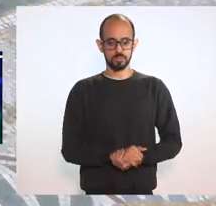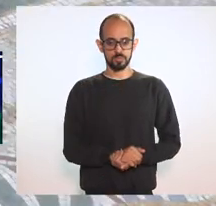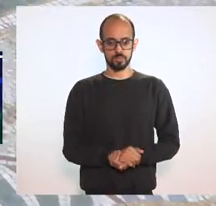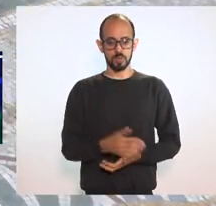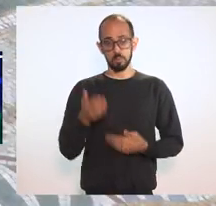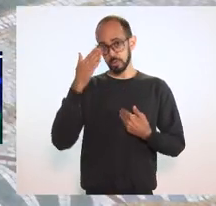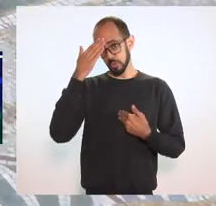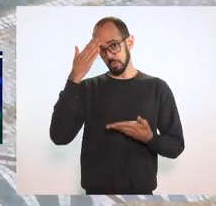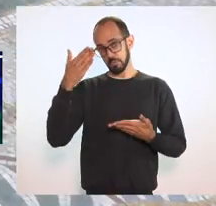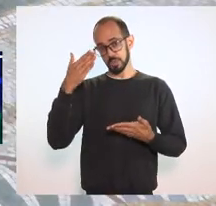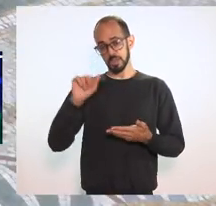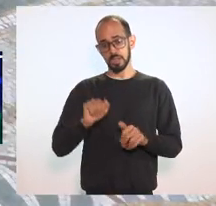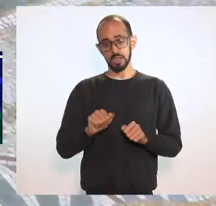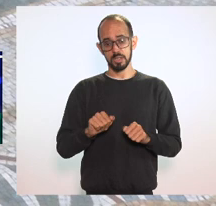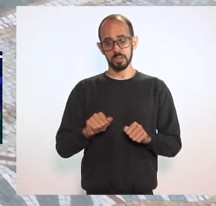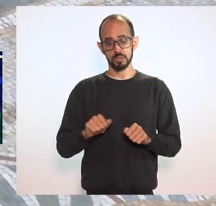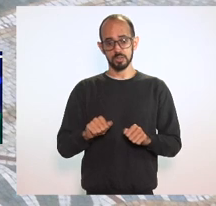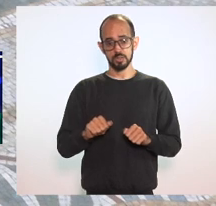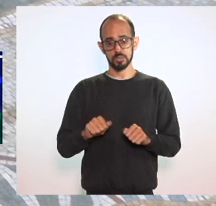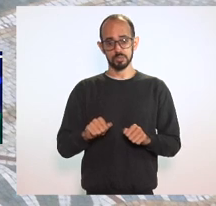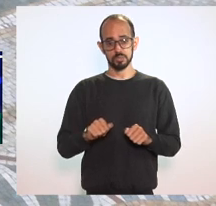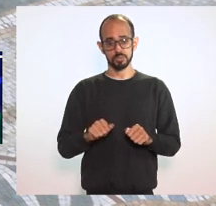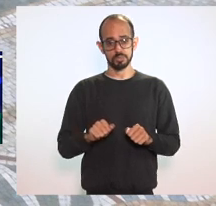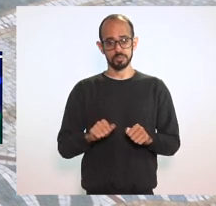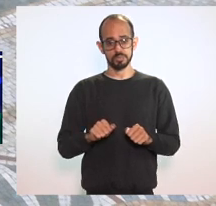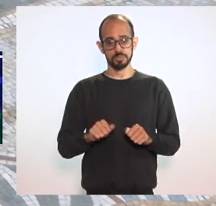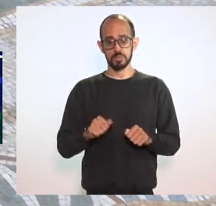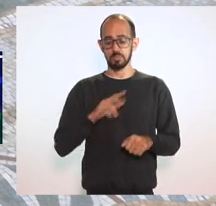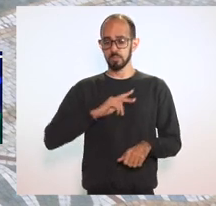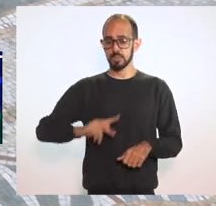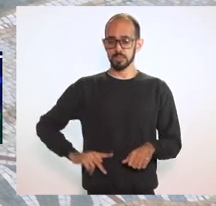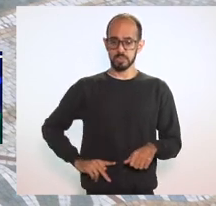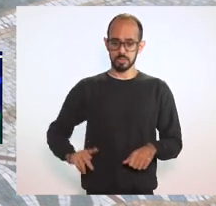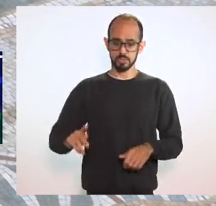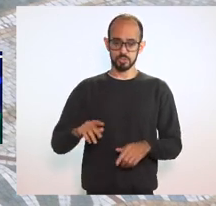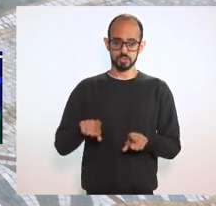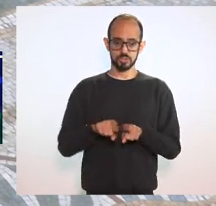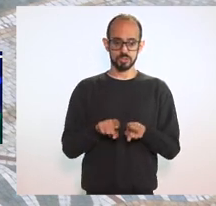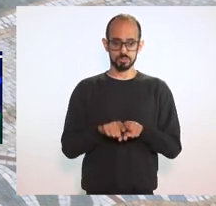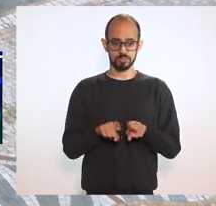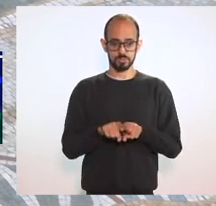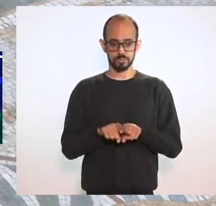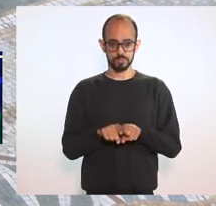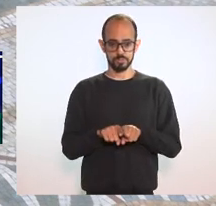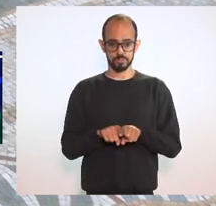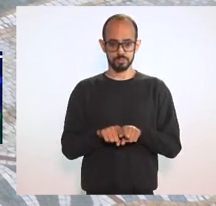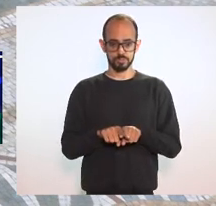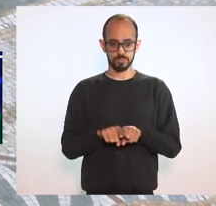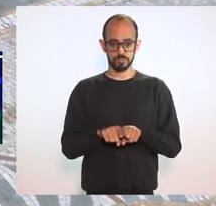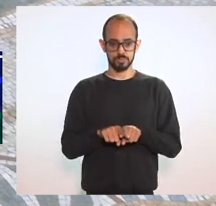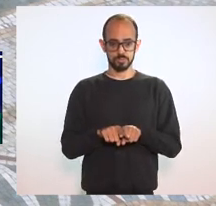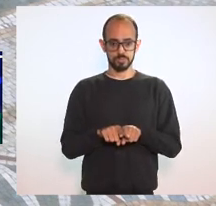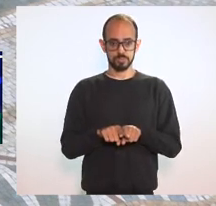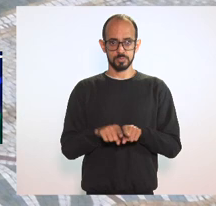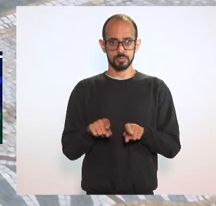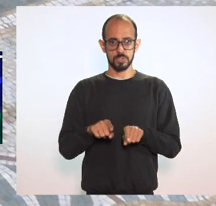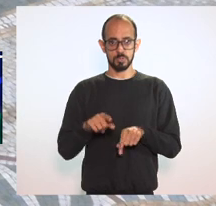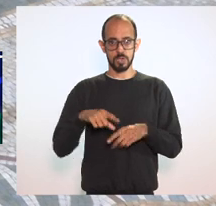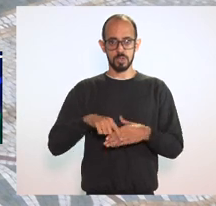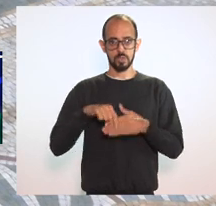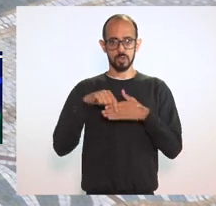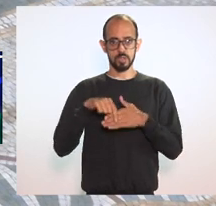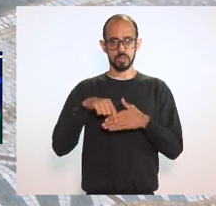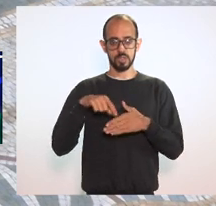mais bastante Obrigado pelo seu a parte presidente do Ricardo Líder Rodrigo Amorim e